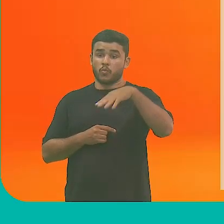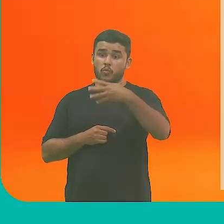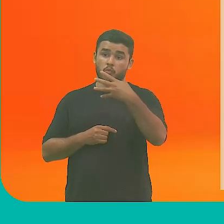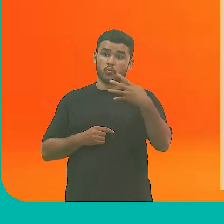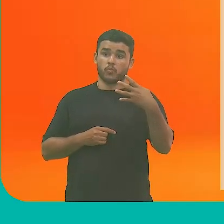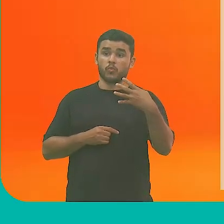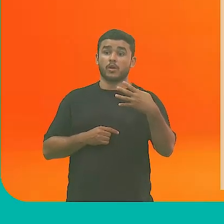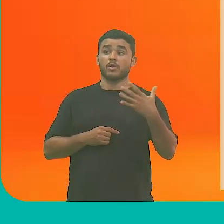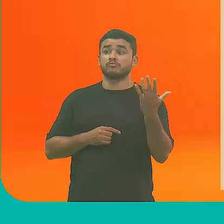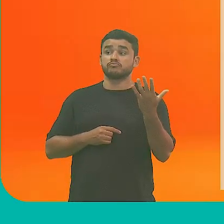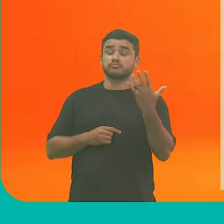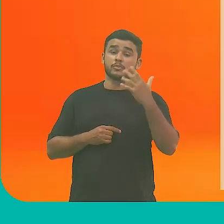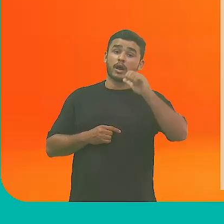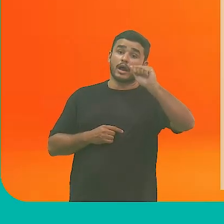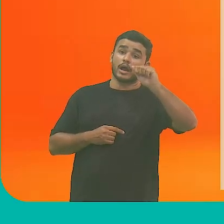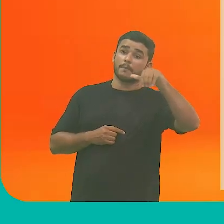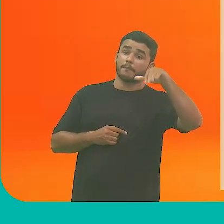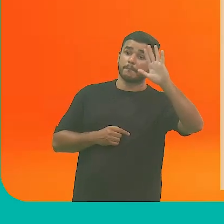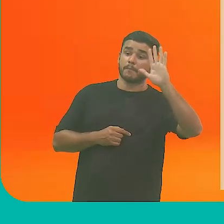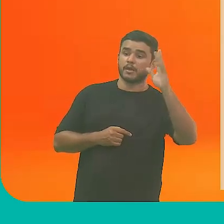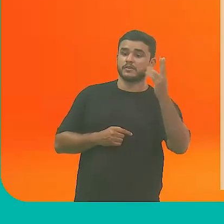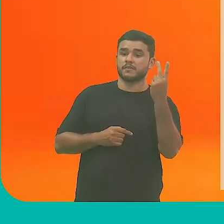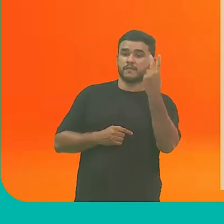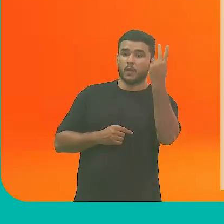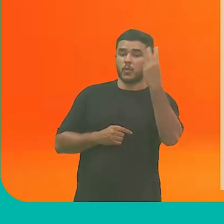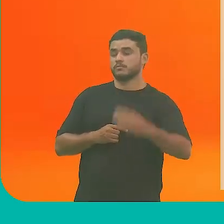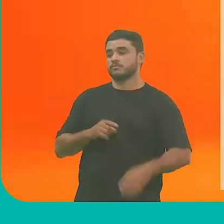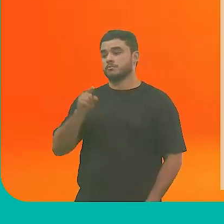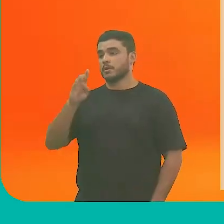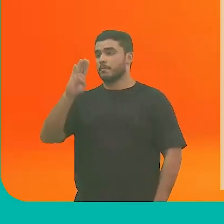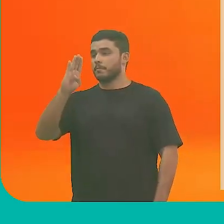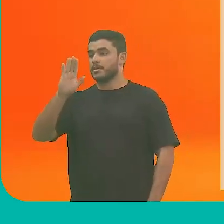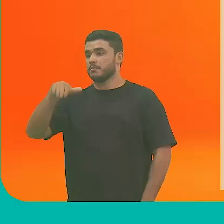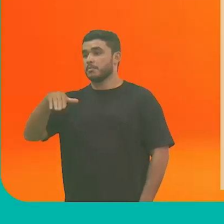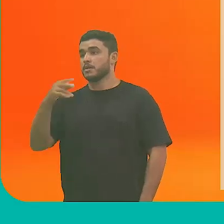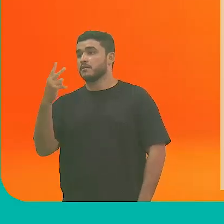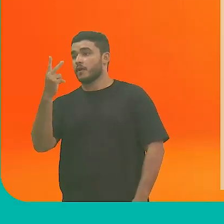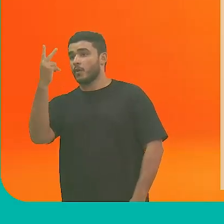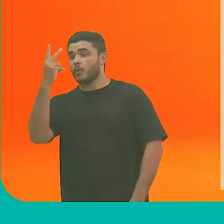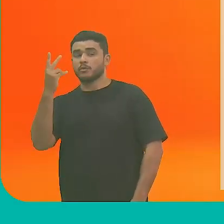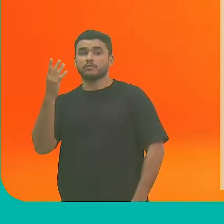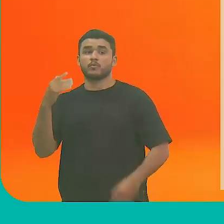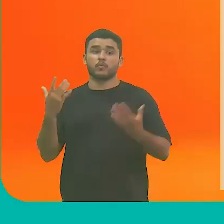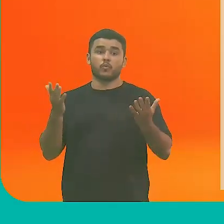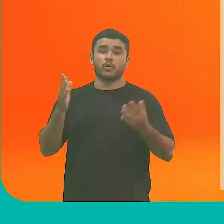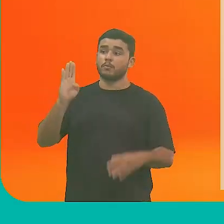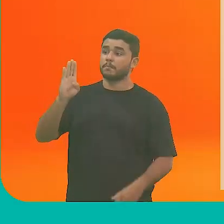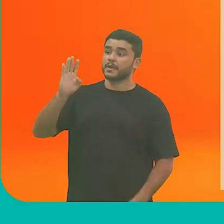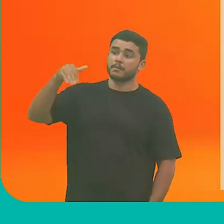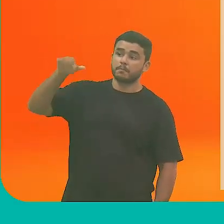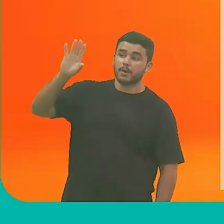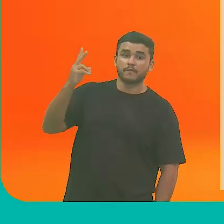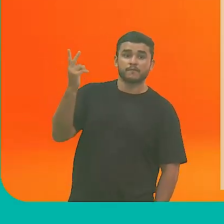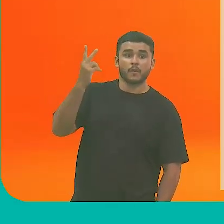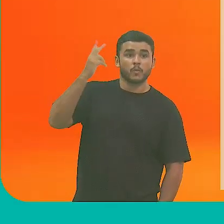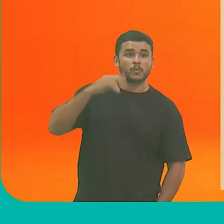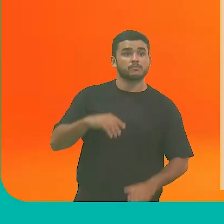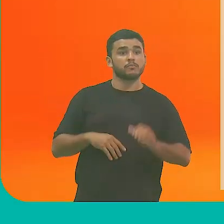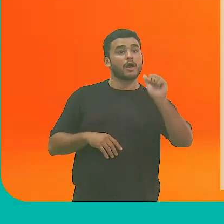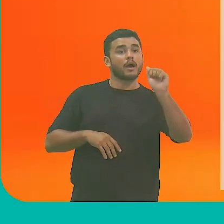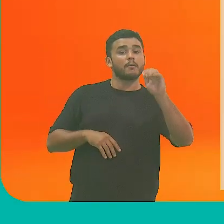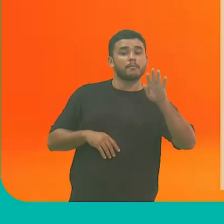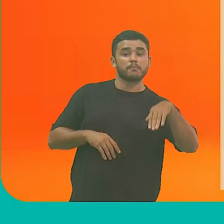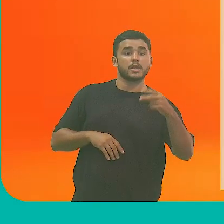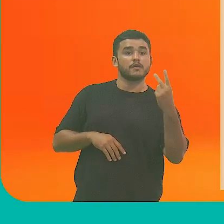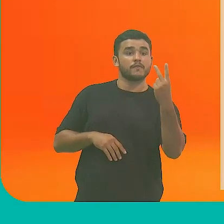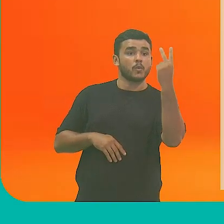o gráfico. Quando eu olho para esse gráfico aqui, eu digo, fala-me Deus, eu vou ficar doido, né? Para analisar essas